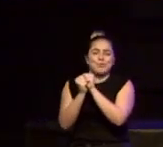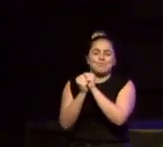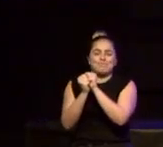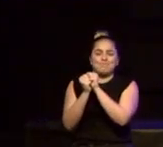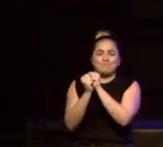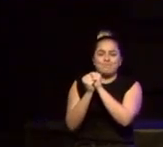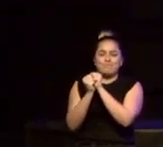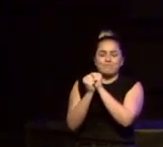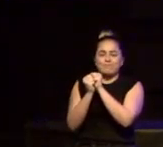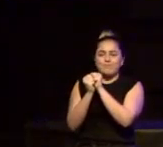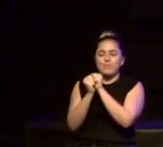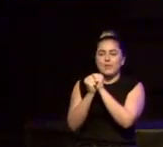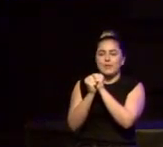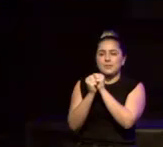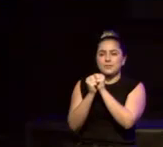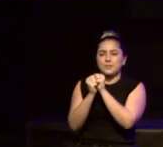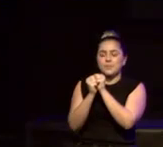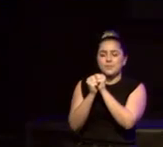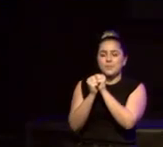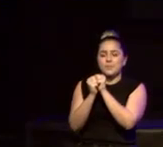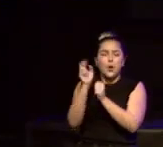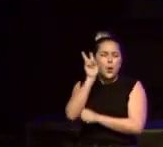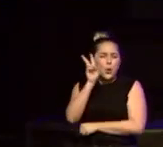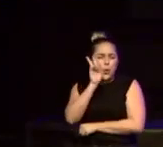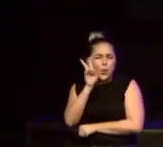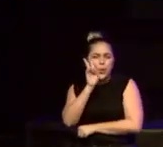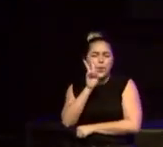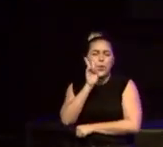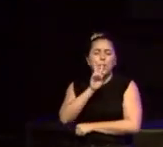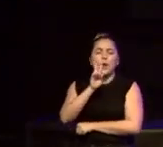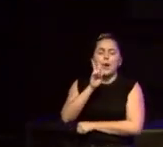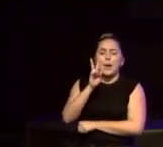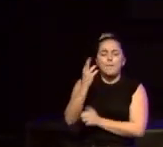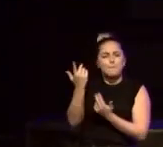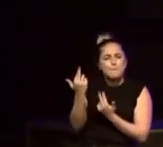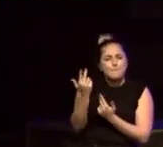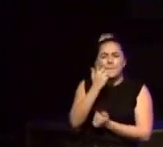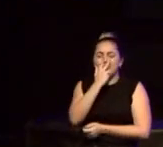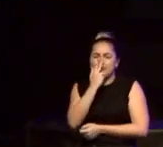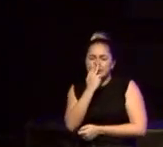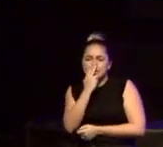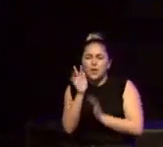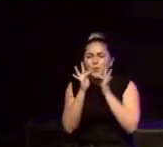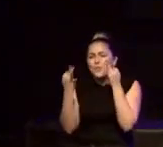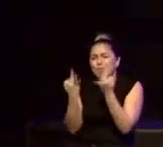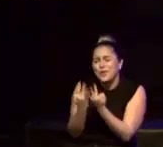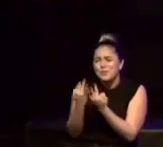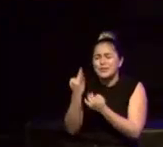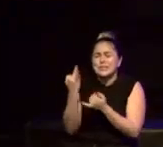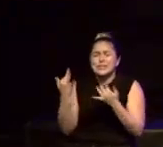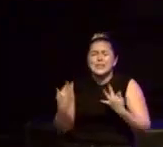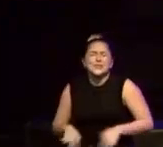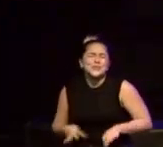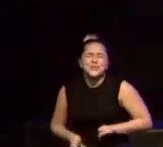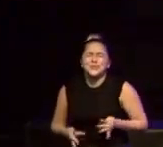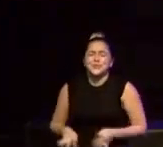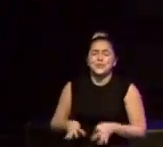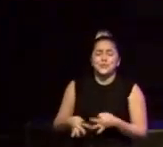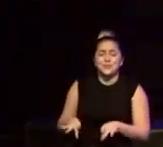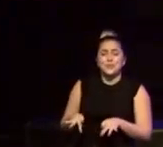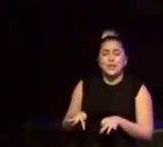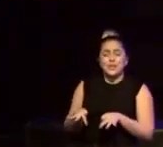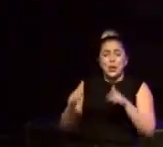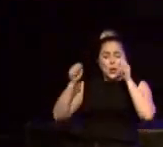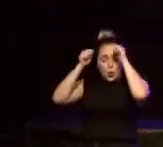eu conto para vocês histórias parecidas com a da Priscila, né, de uma família que estava sofrendo com um filho, com uma doença que eles nunca imaginavam que uma